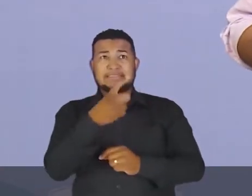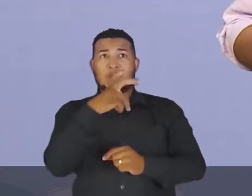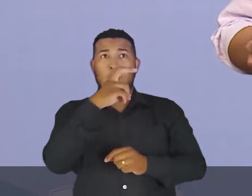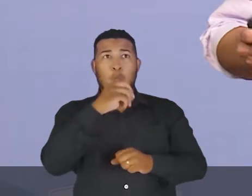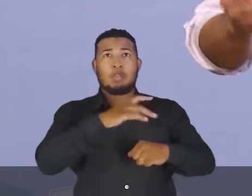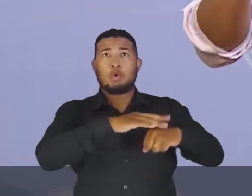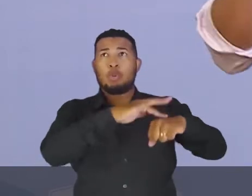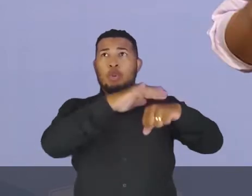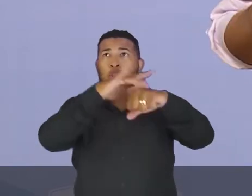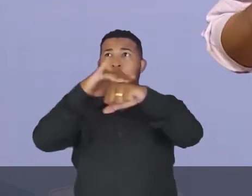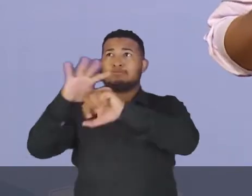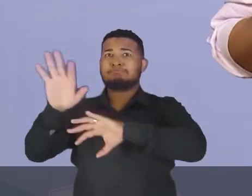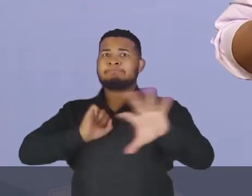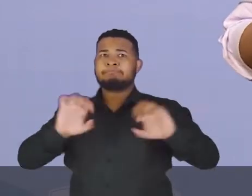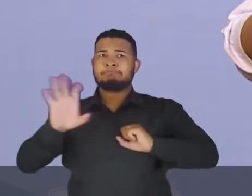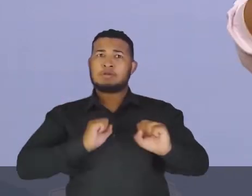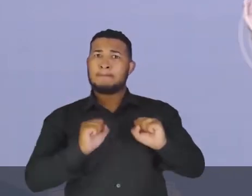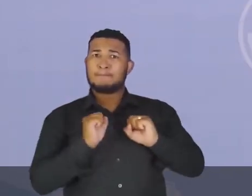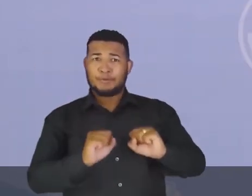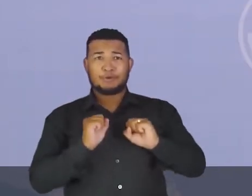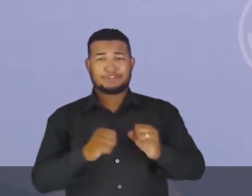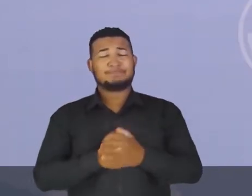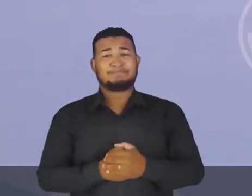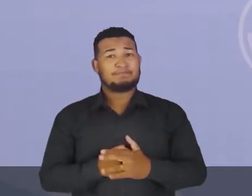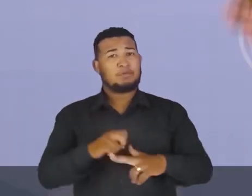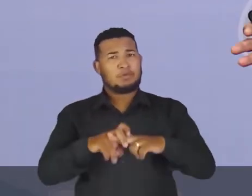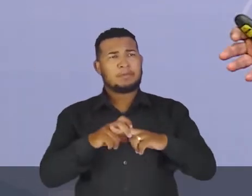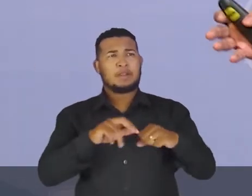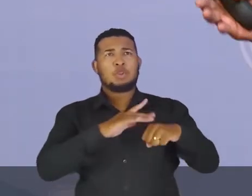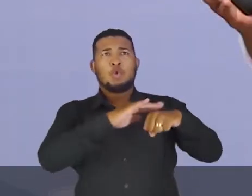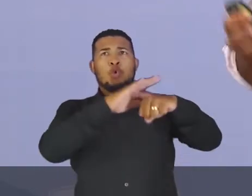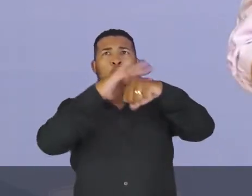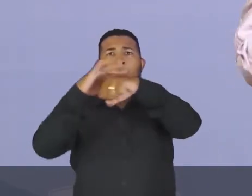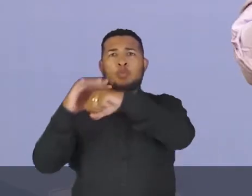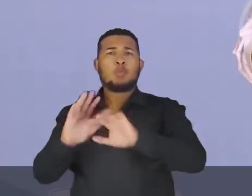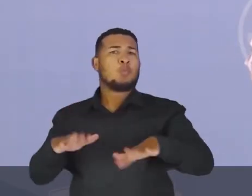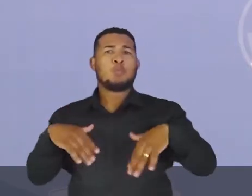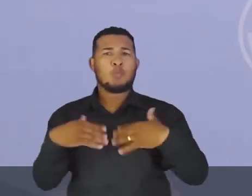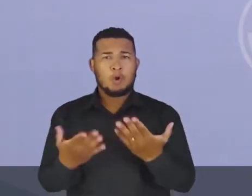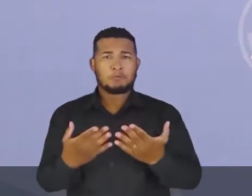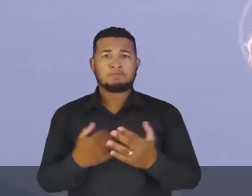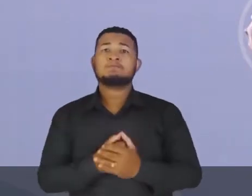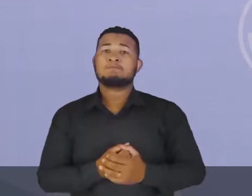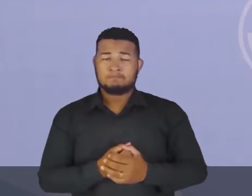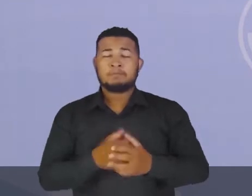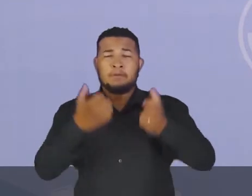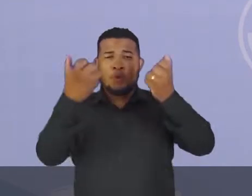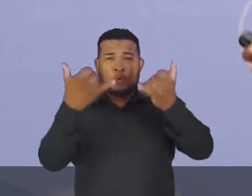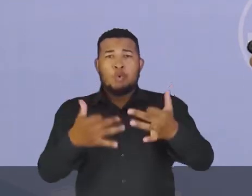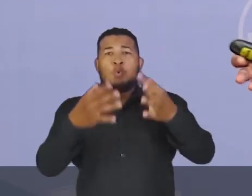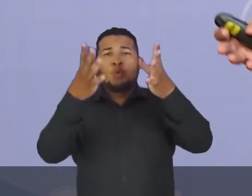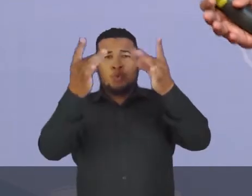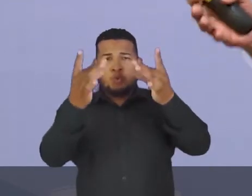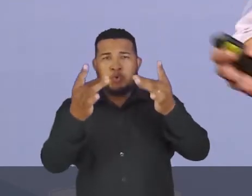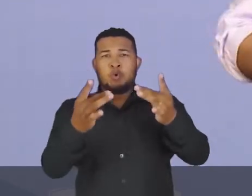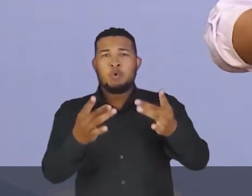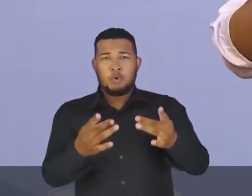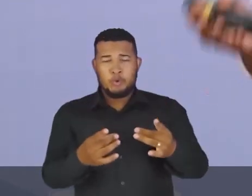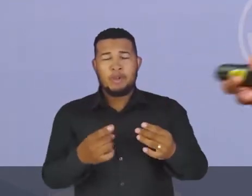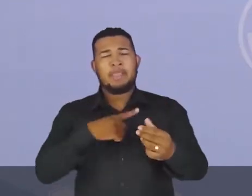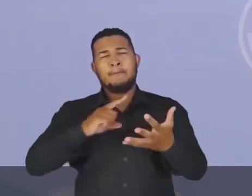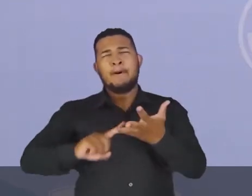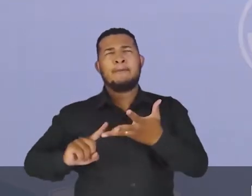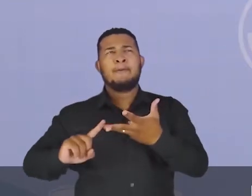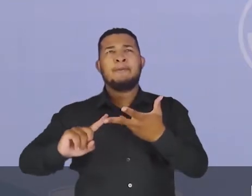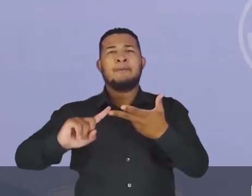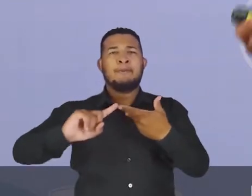doenças. Então, perceba comigo aqui que quais são essas doenças que estão diretamente relacionadas ao processo da obesidade? Nós temos